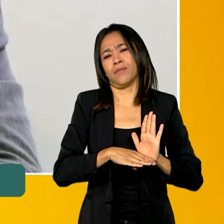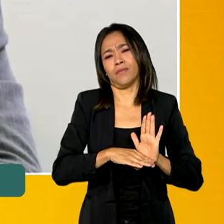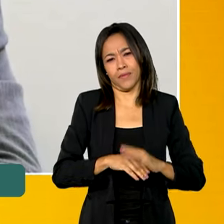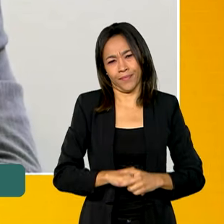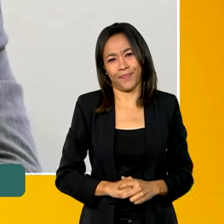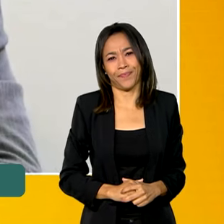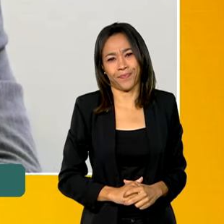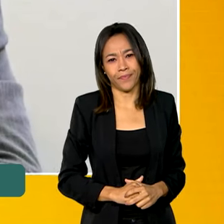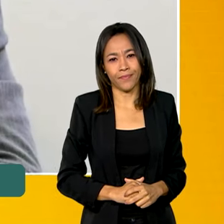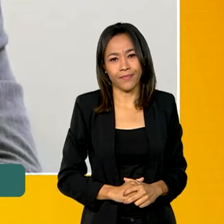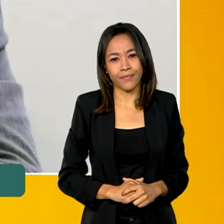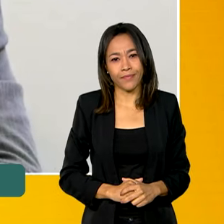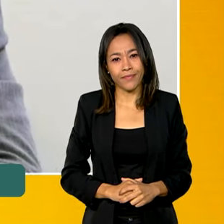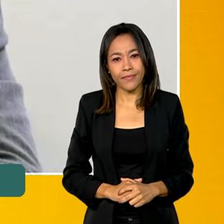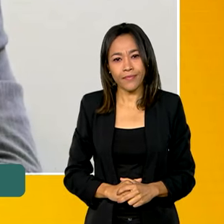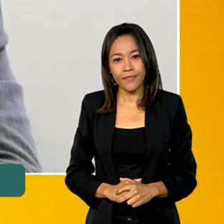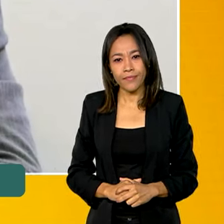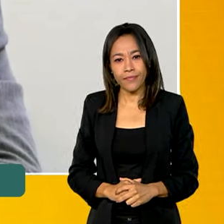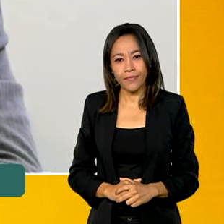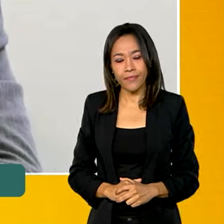eu votar